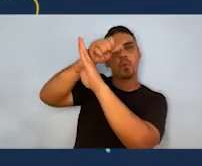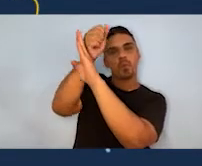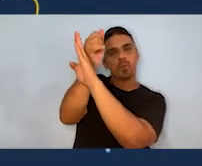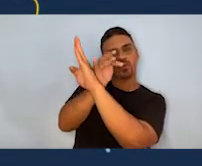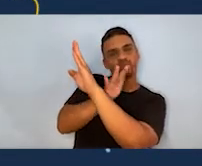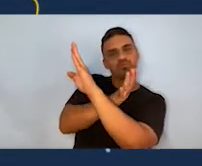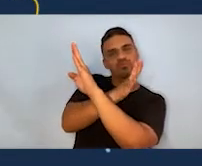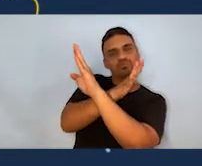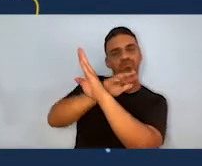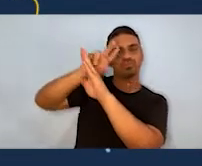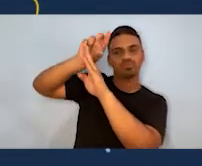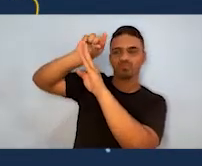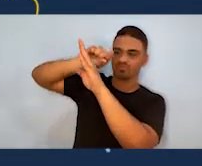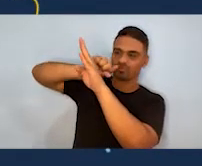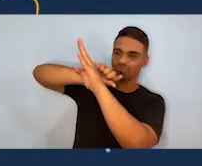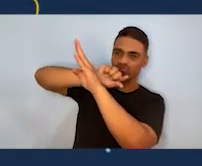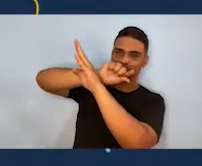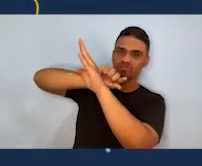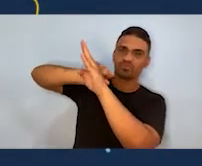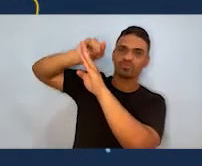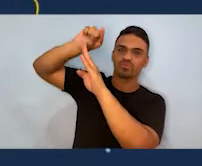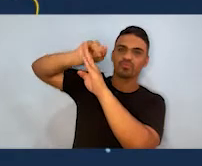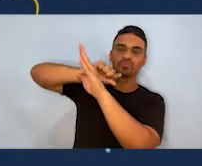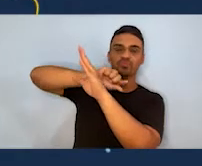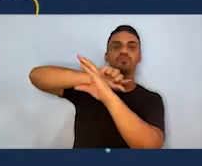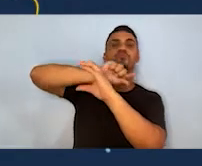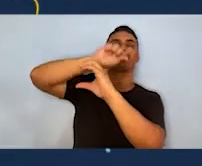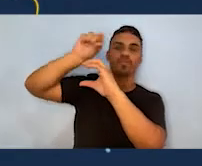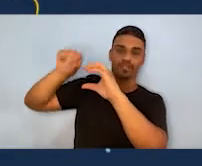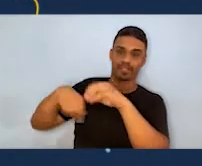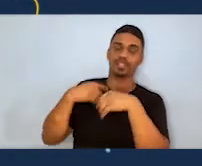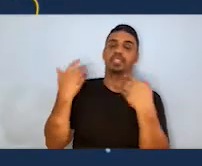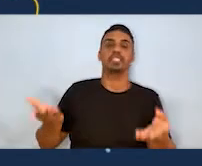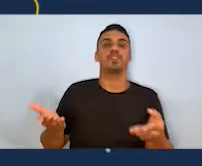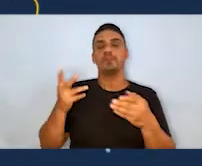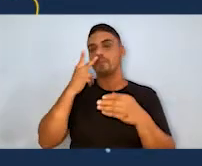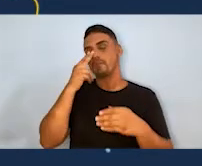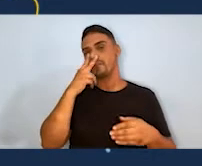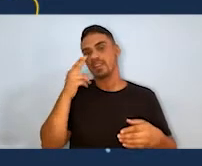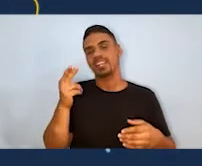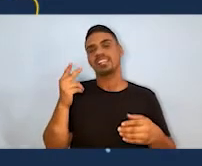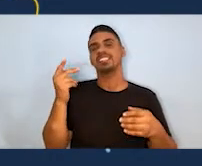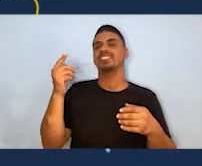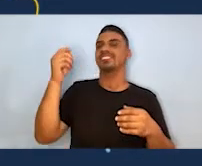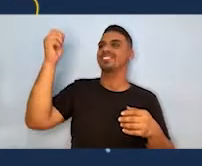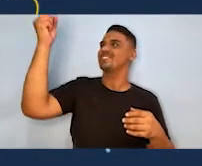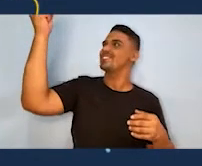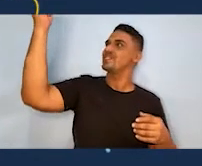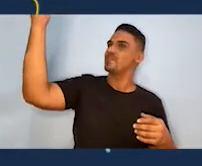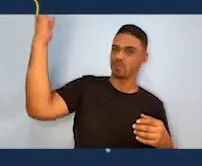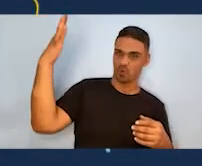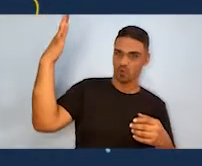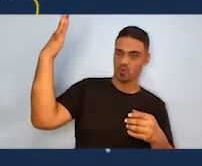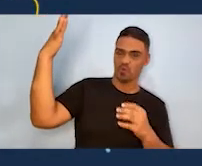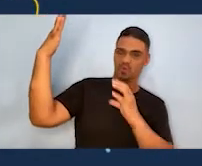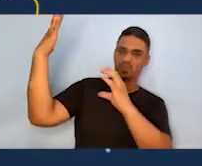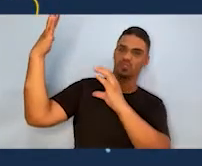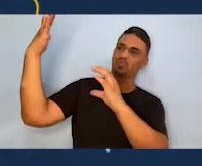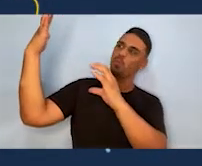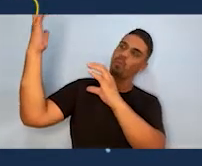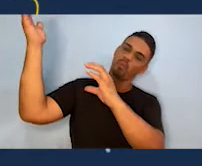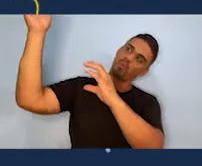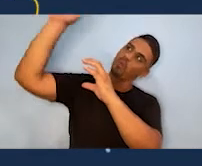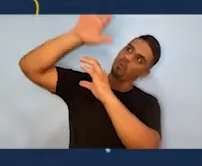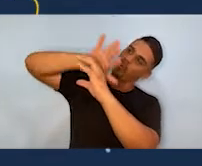legal. Então, a gente começa a criar. Então, a sombra, ela vai estar oposta àquele brilhinho ali que eu fiz da luz. Ela não vai estar